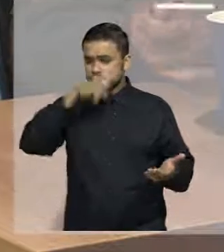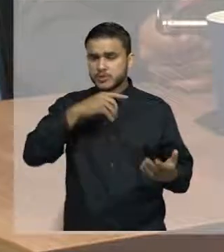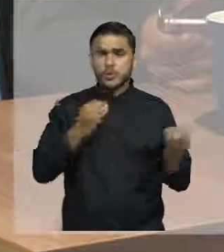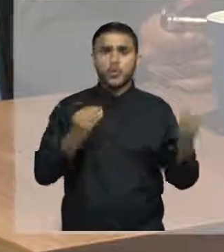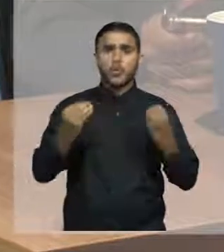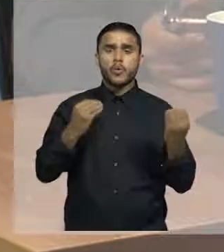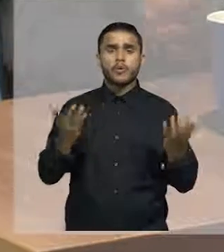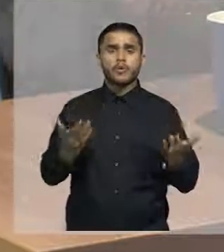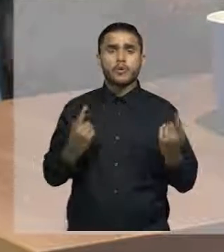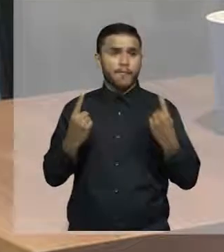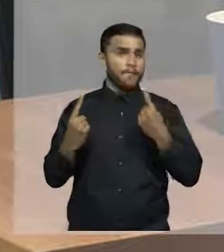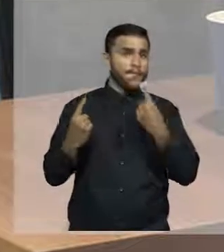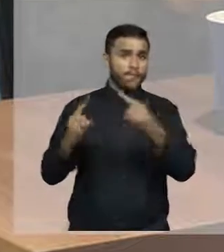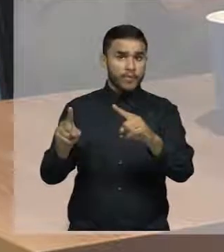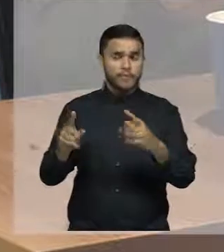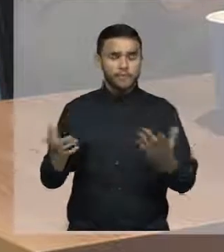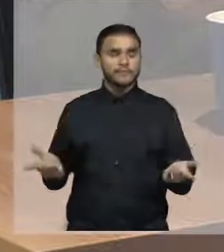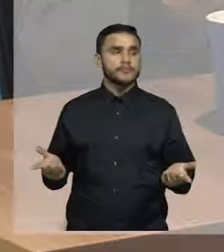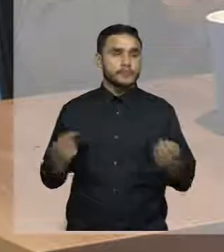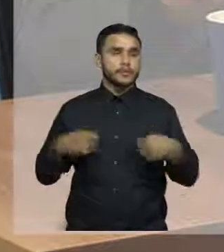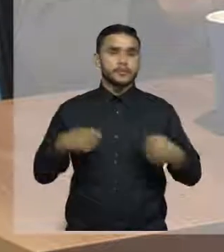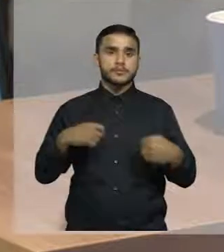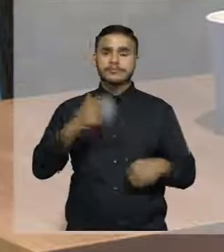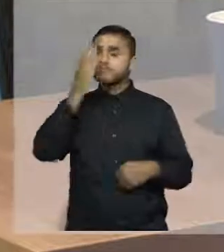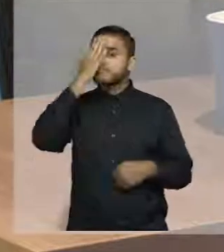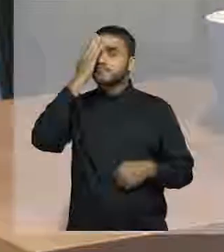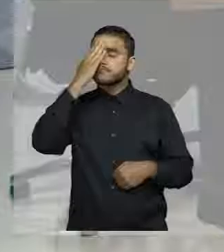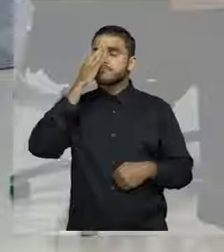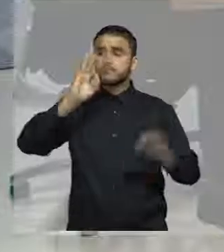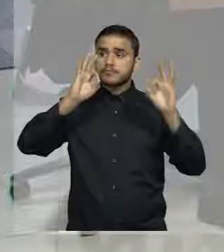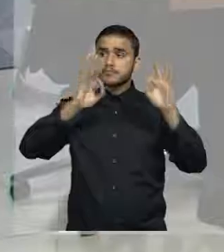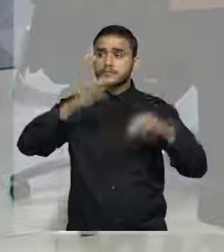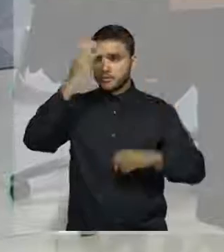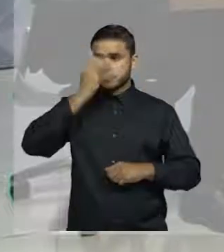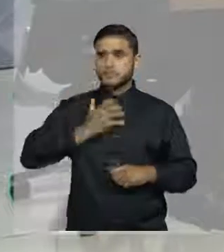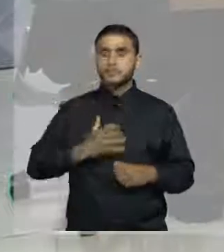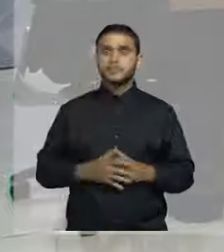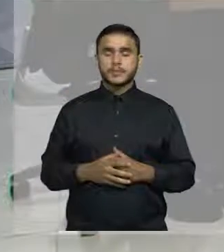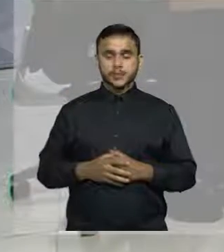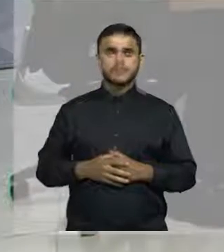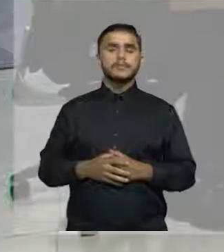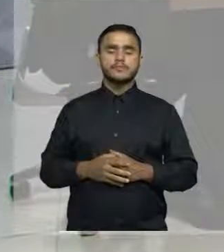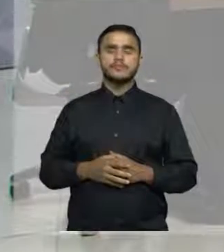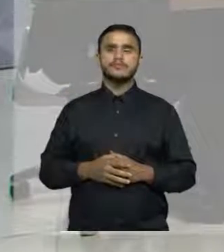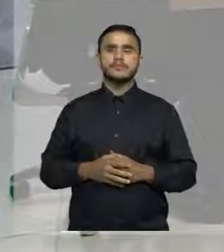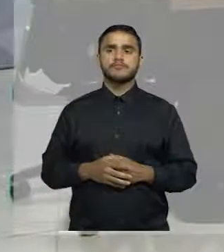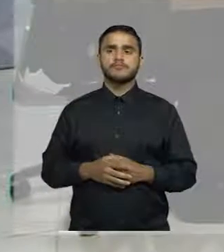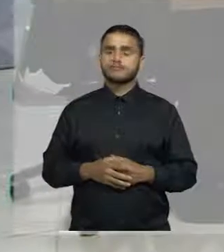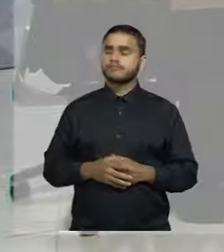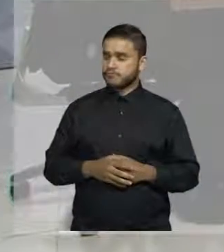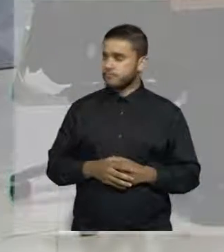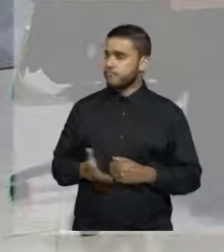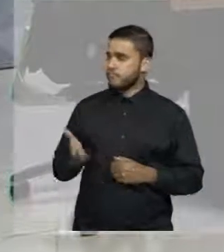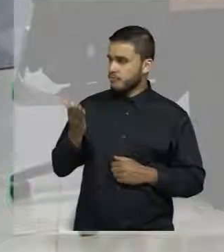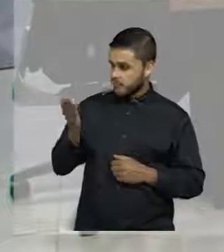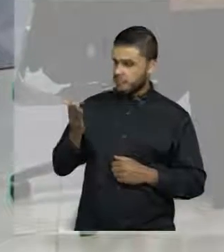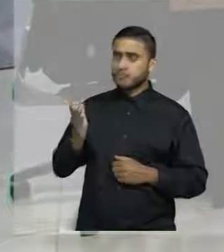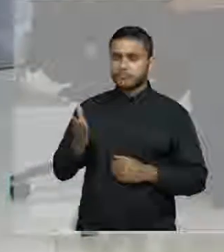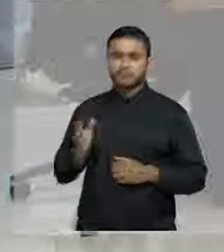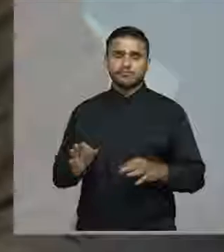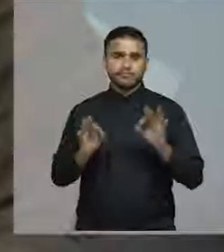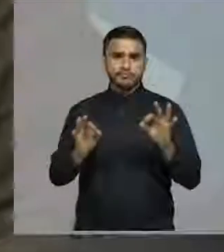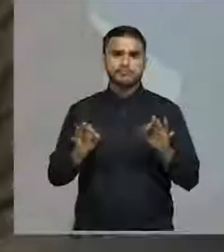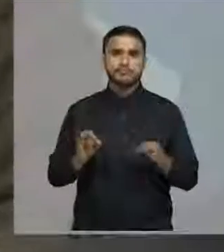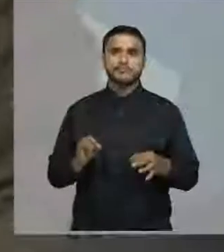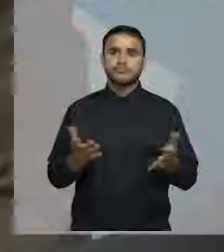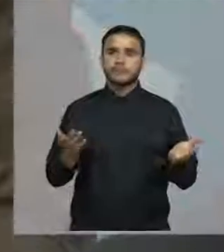a gente enfrenta isso? Agora precisa esse reconhecimento, né? Até para encarar o problema. De fato, não tem solução simples para um problema da magnitude